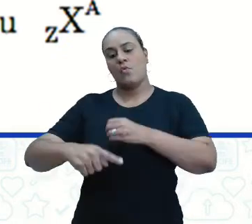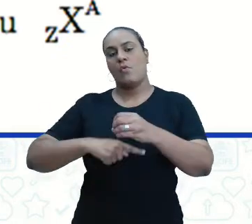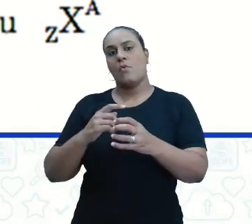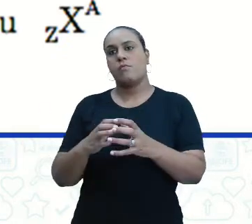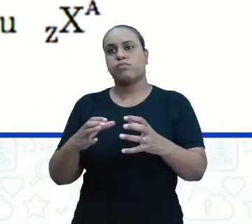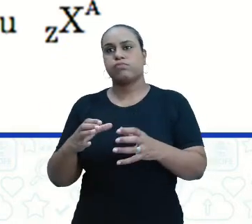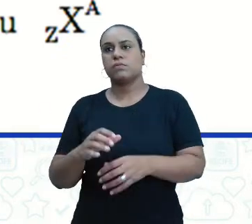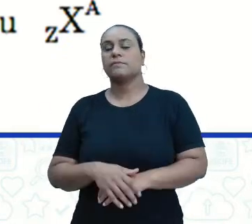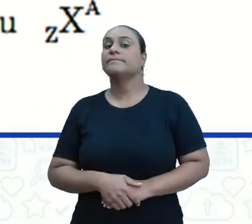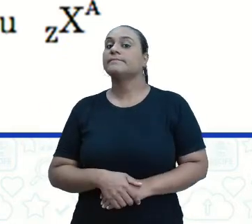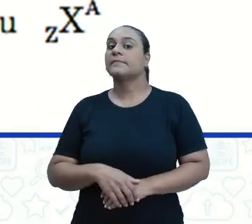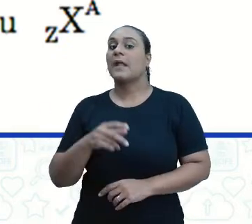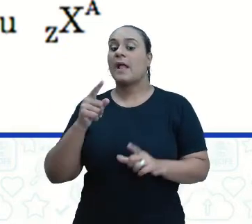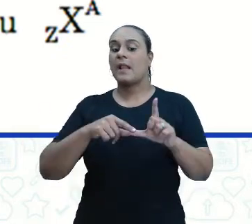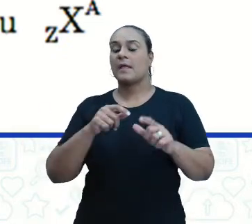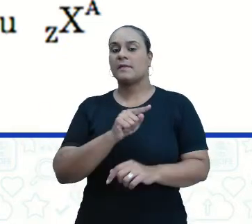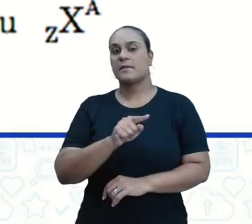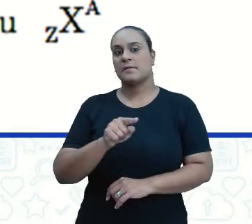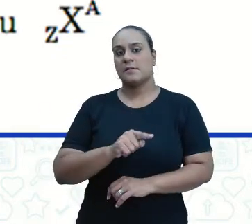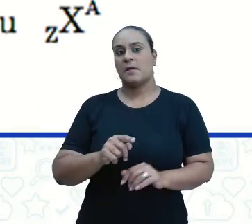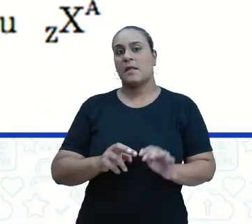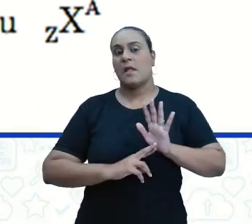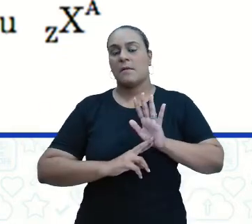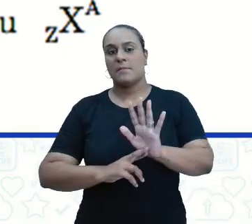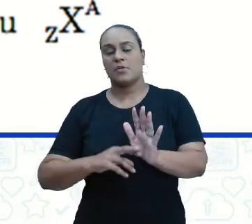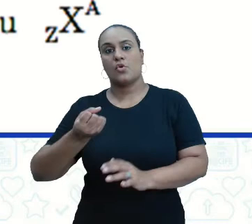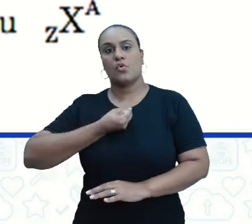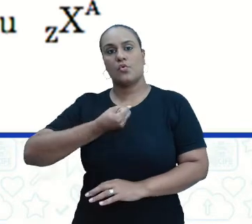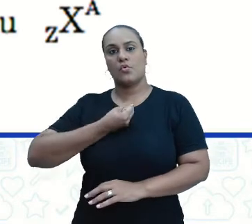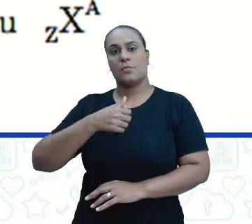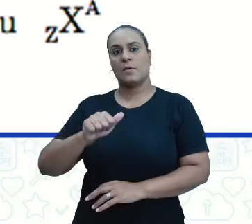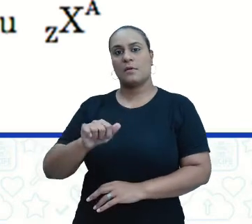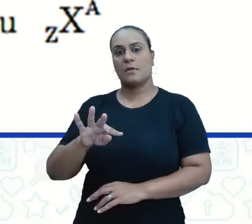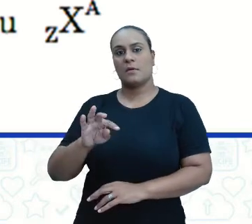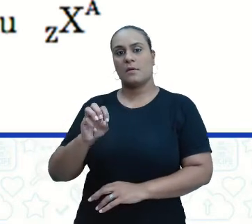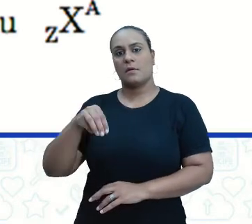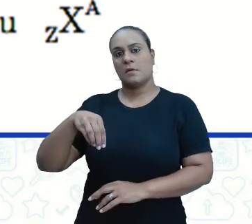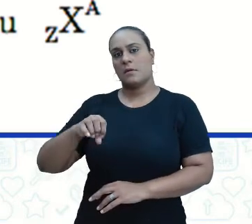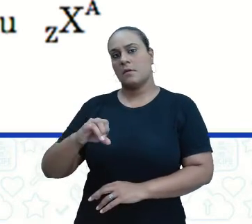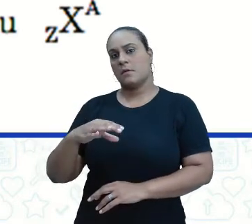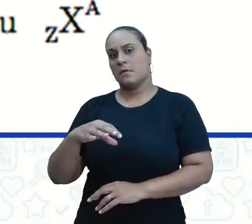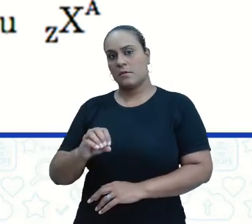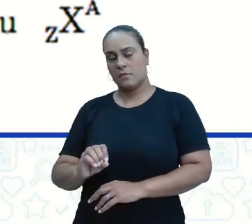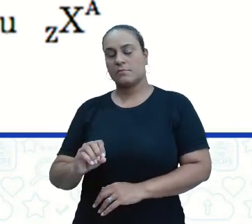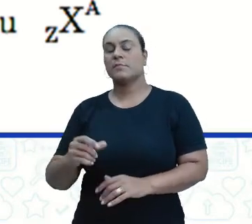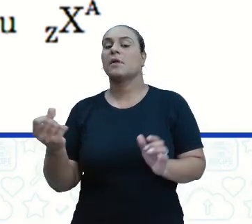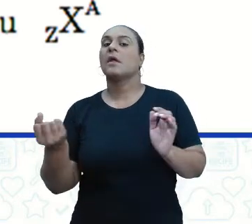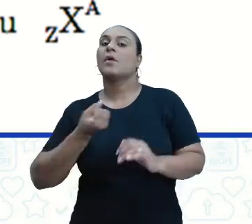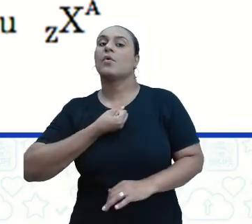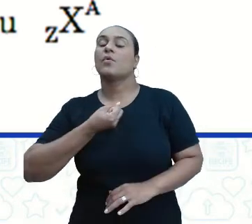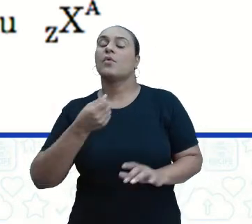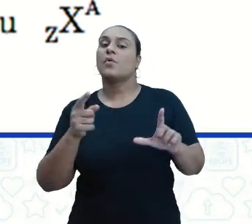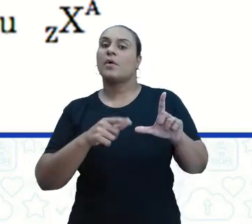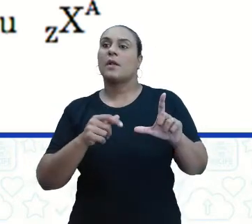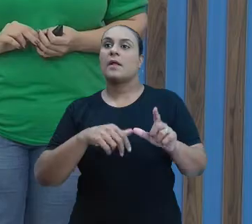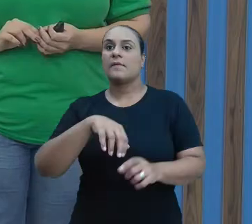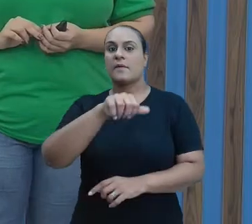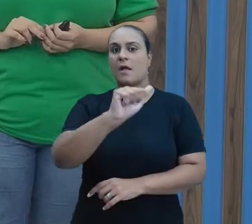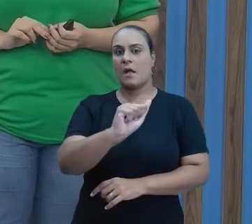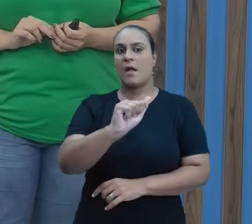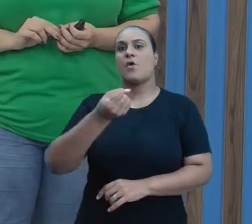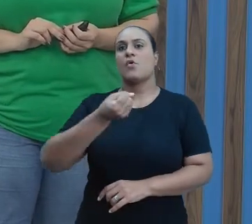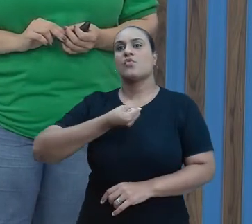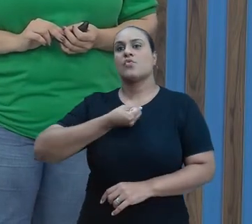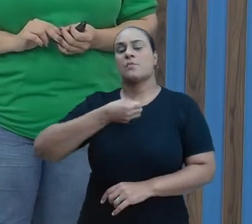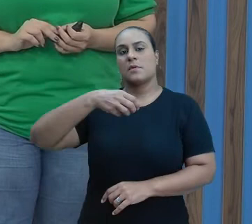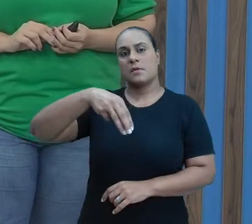Z está representando o número atômico e o A, o número de massa. Número